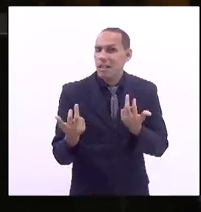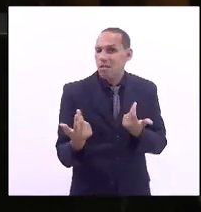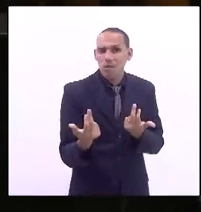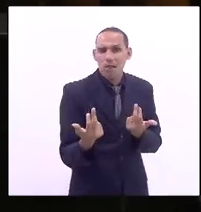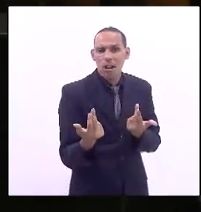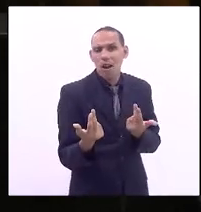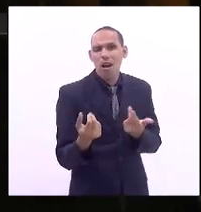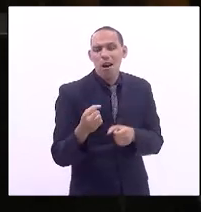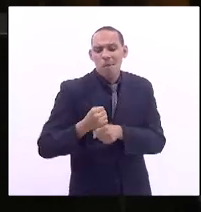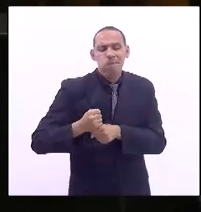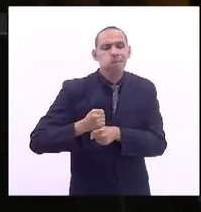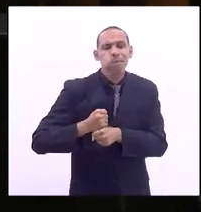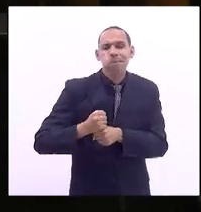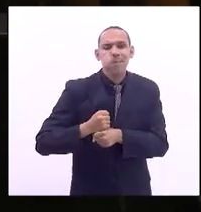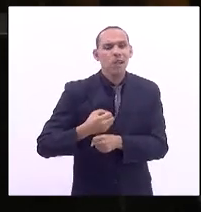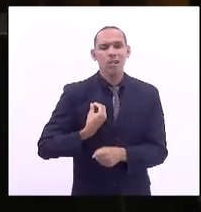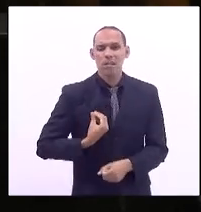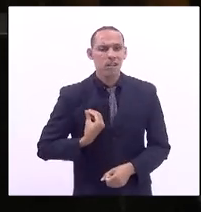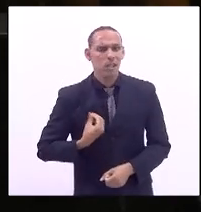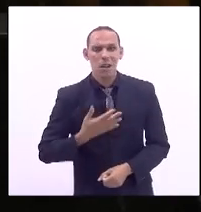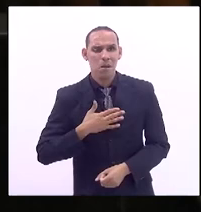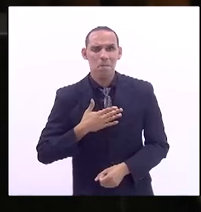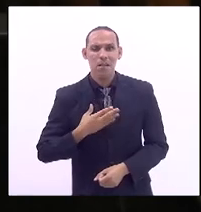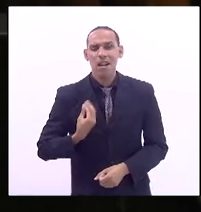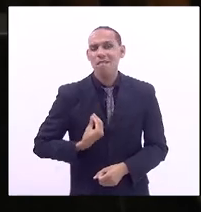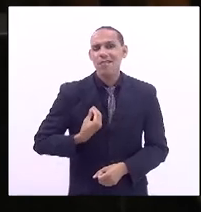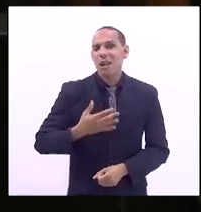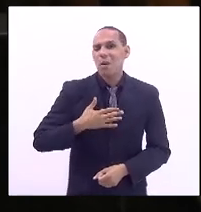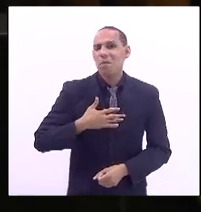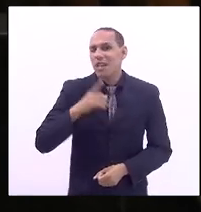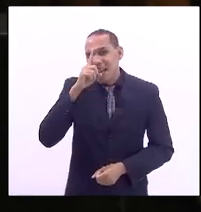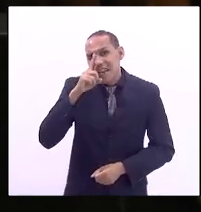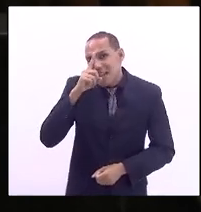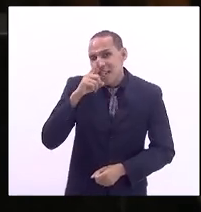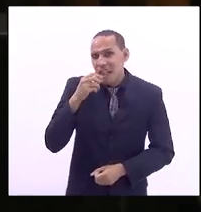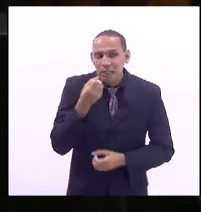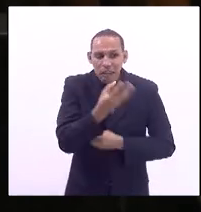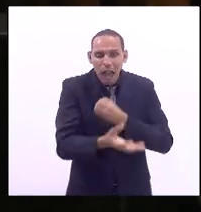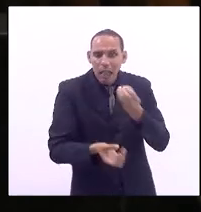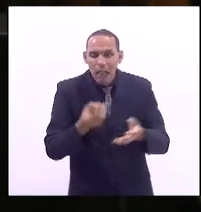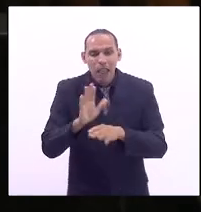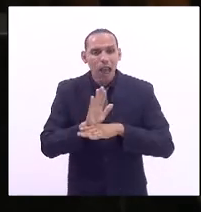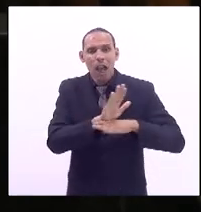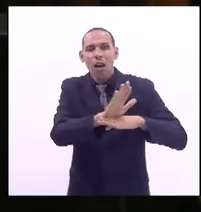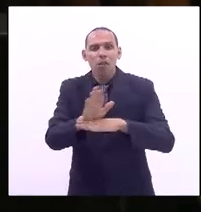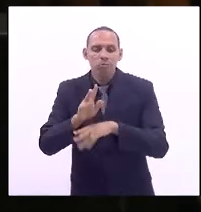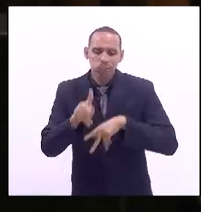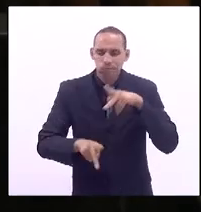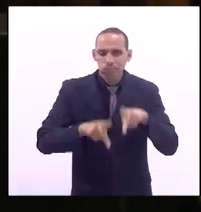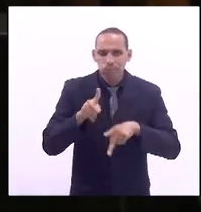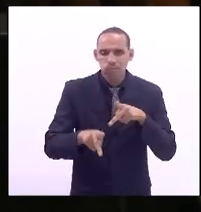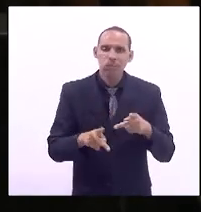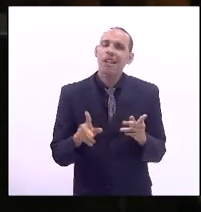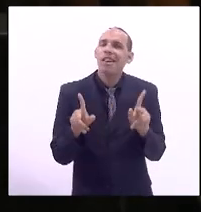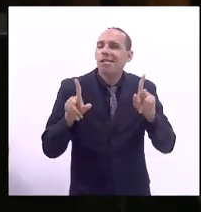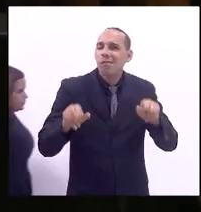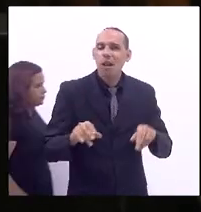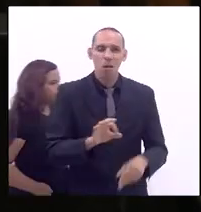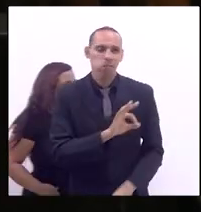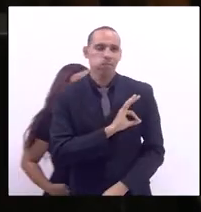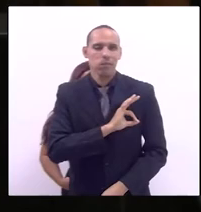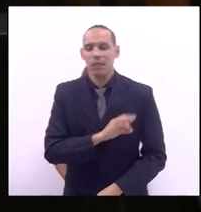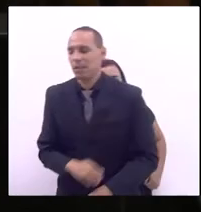no decorrer de anos da minha vida coloquei a minha vida em risco em prol da população assim são os nossos